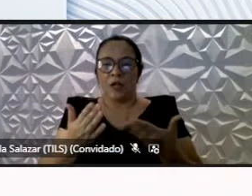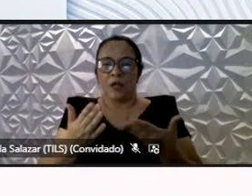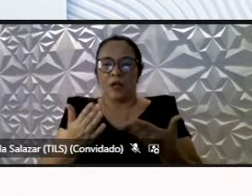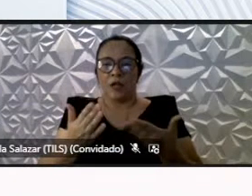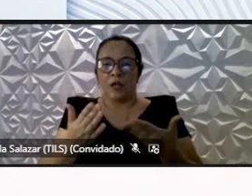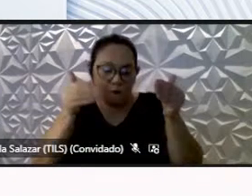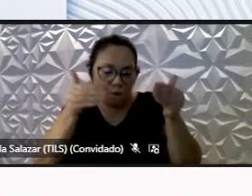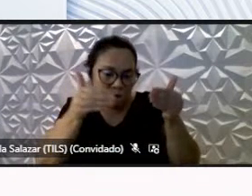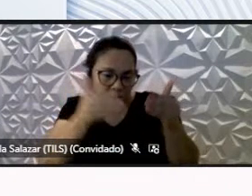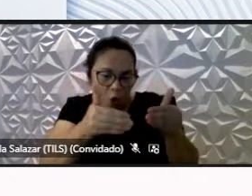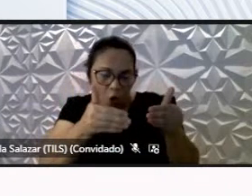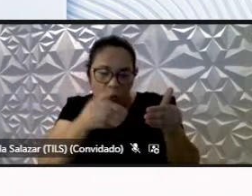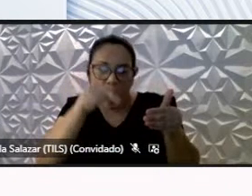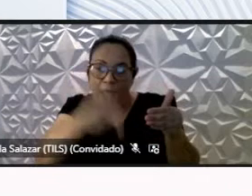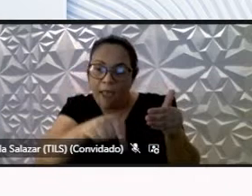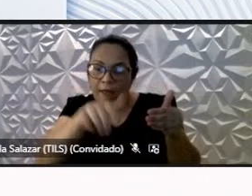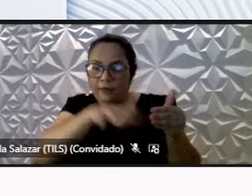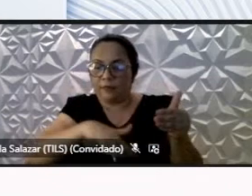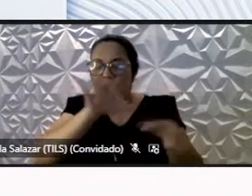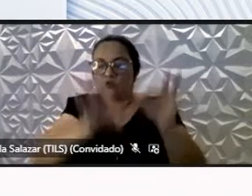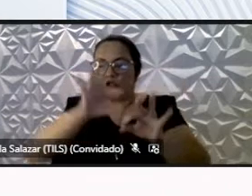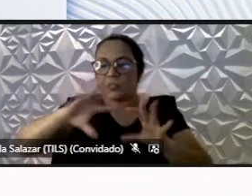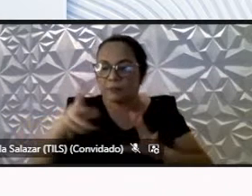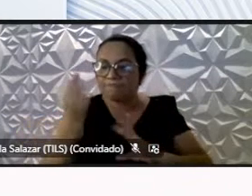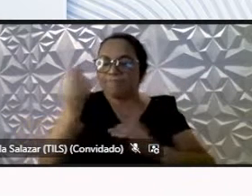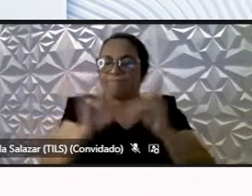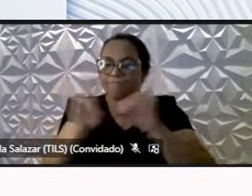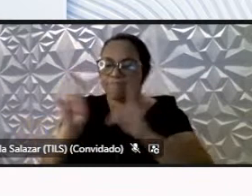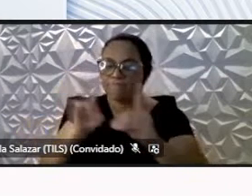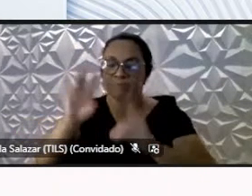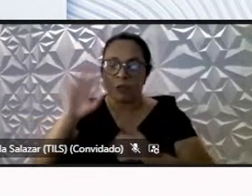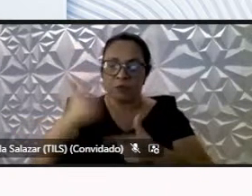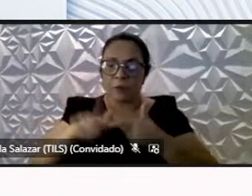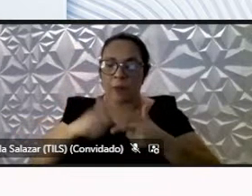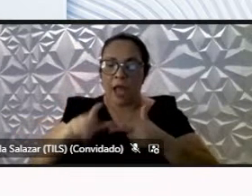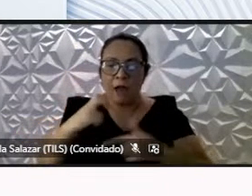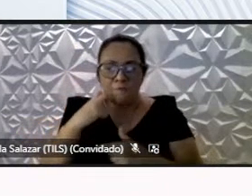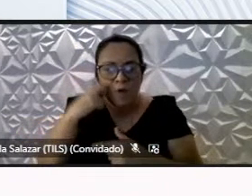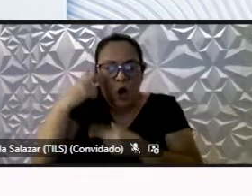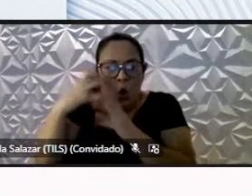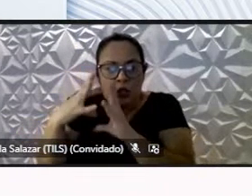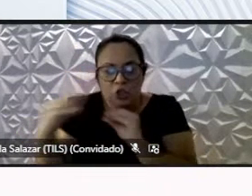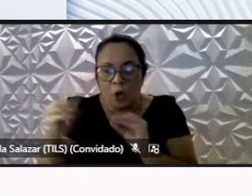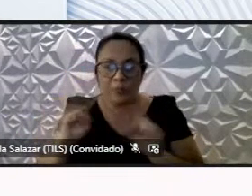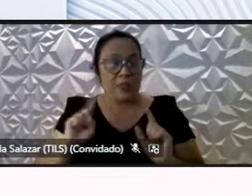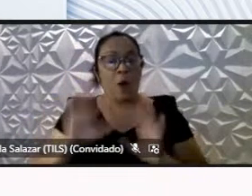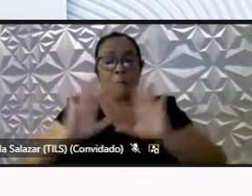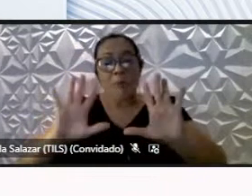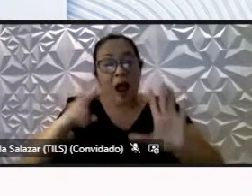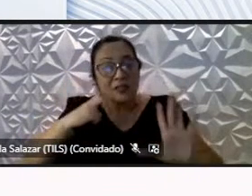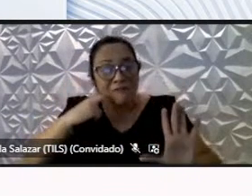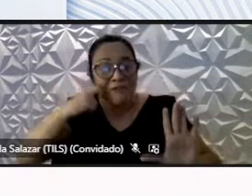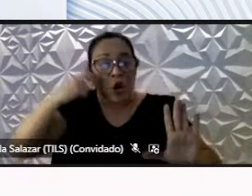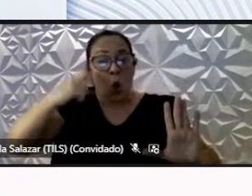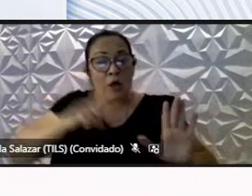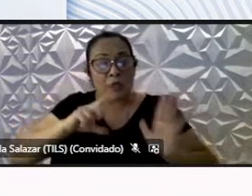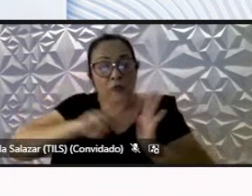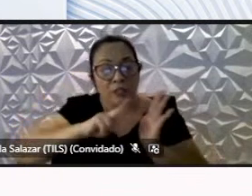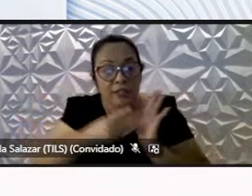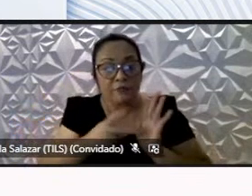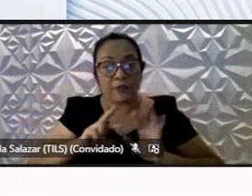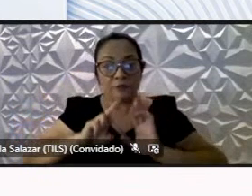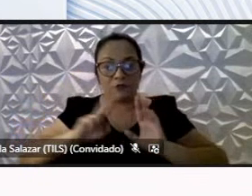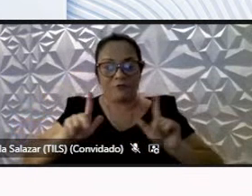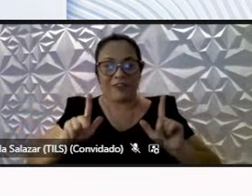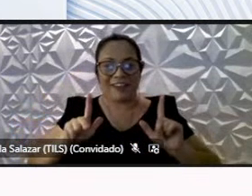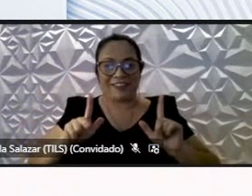justiça restaurativa, o que acontece é que a vergonha não desaparece, mas ela muda. A experiência da vergonha agora não